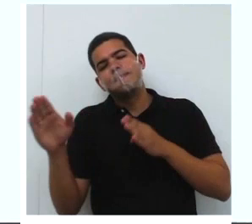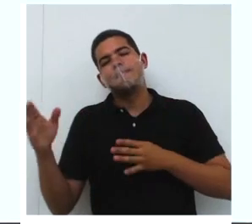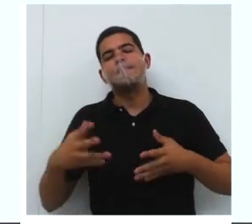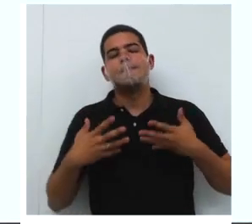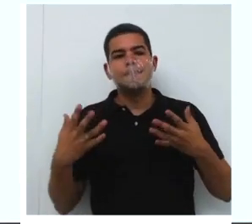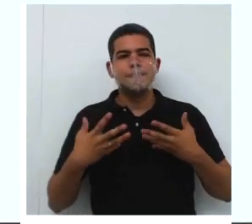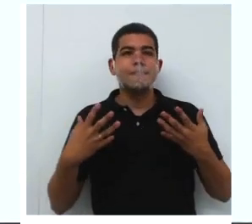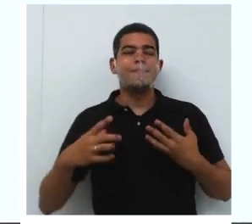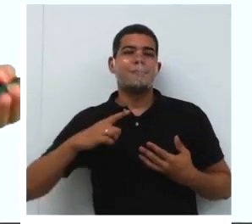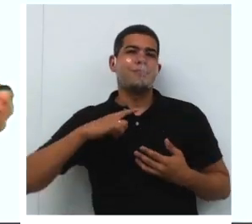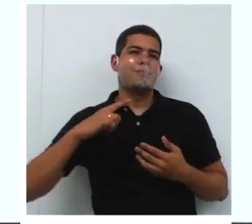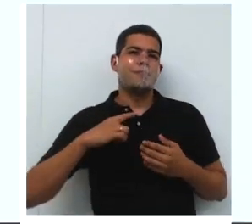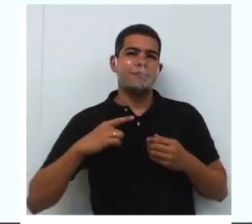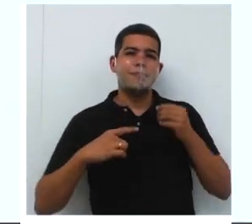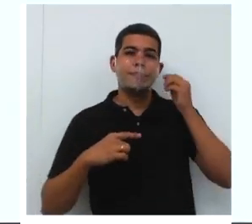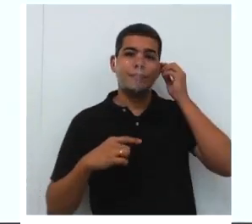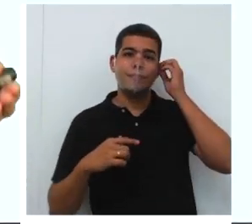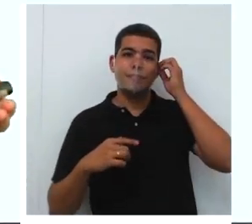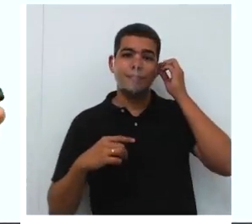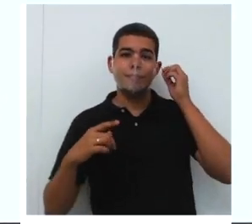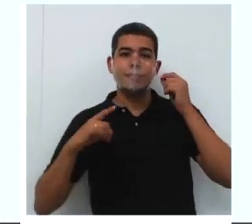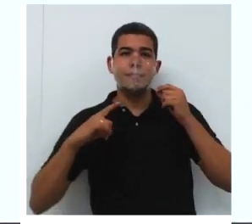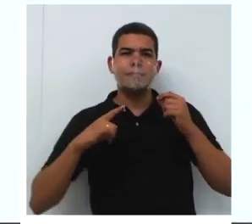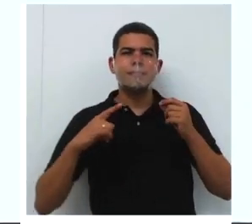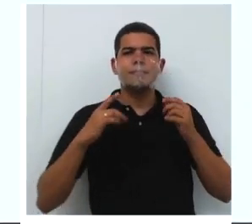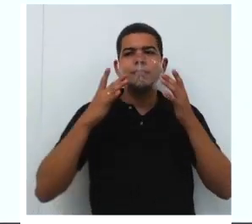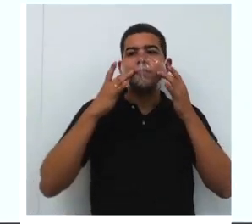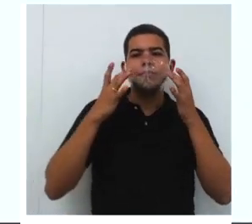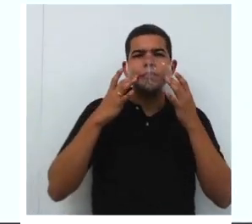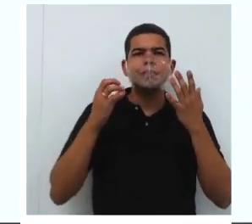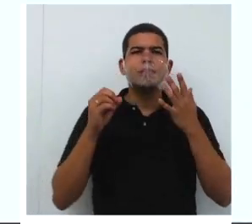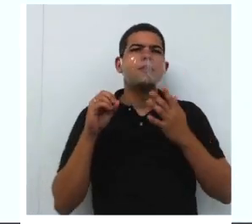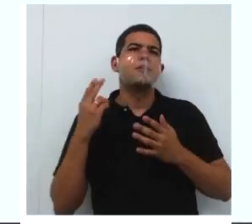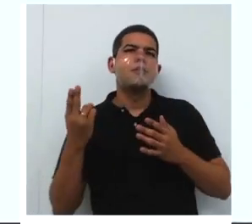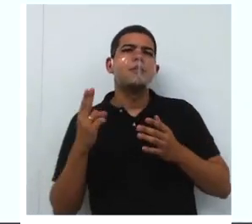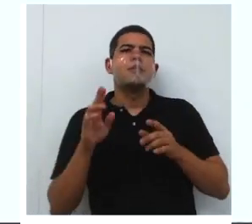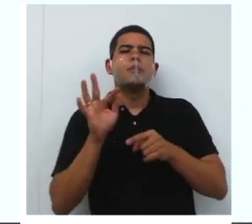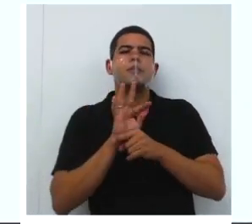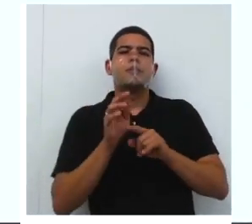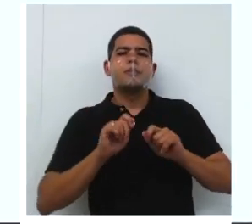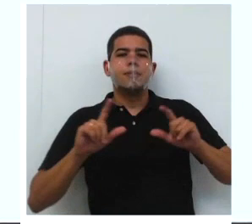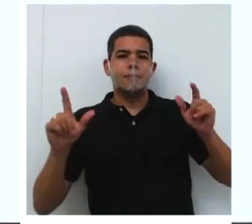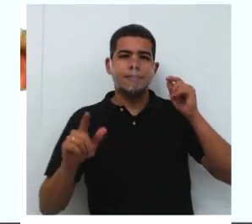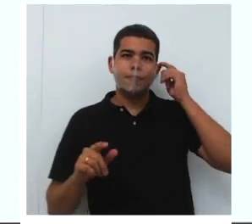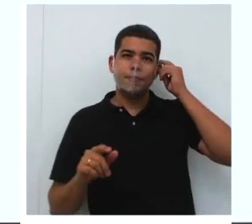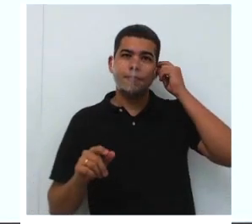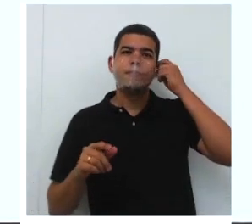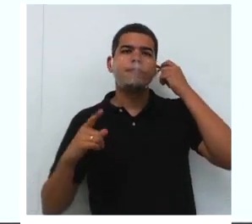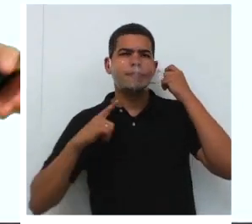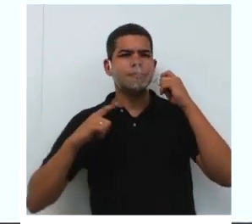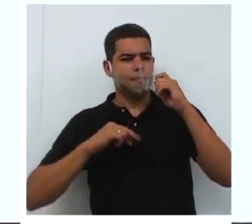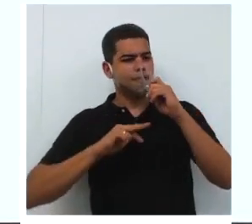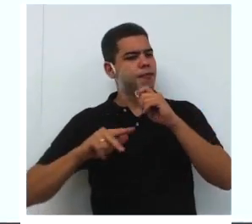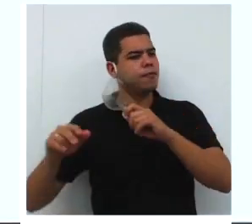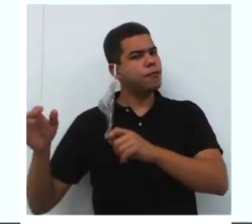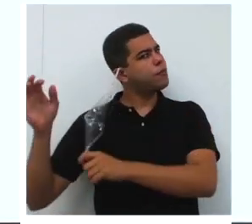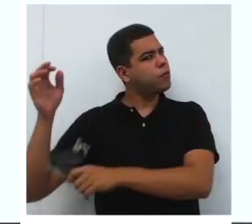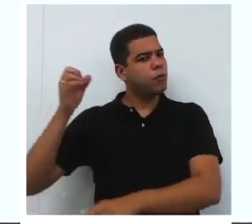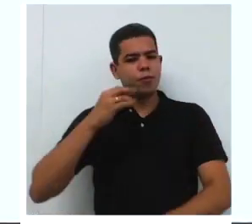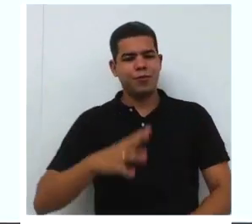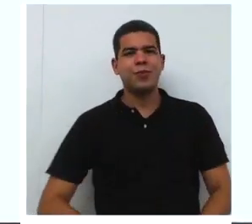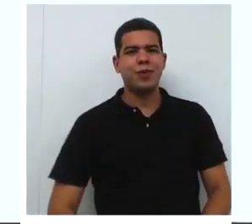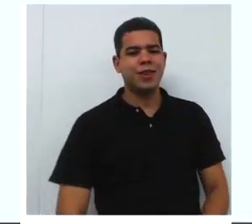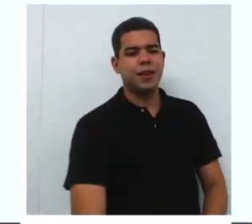se diverte, seja no teatro que é presencial, os atores estão ali na sua frente, seja no cinema, aquelas obras